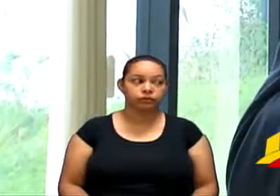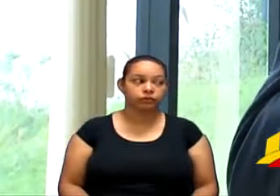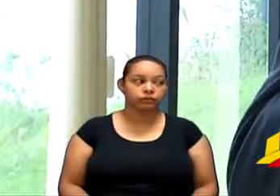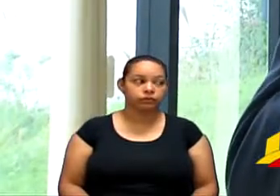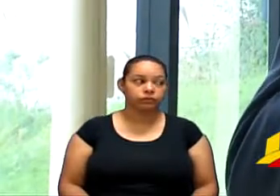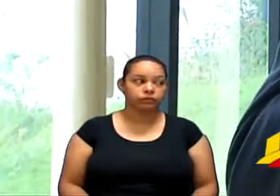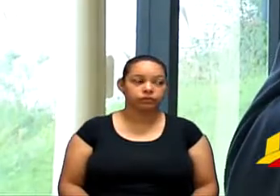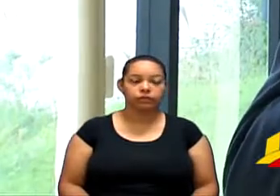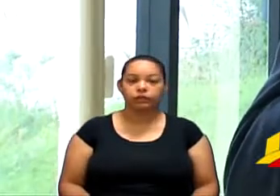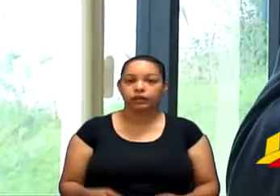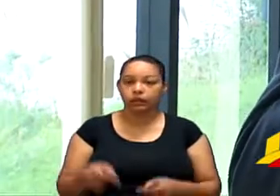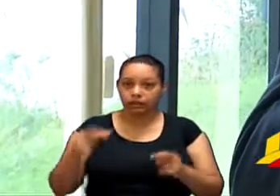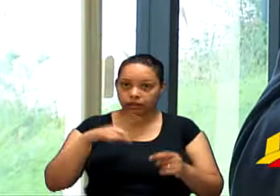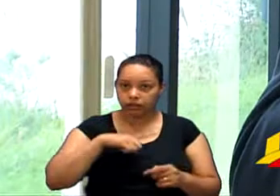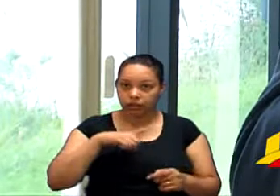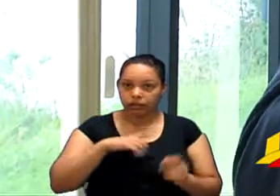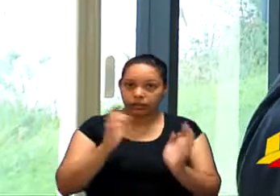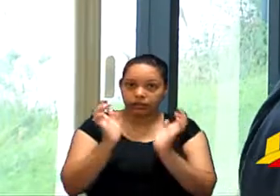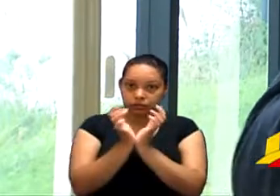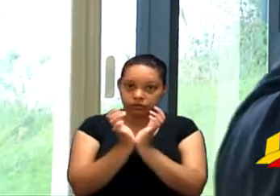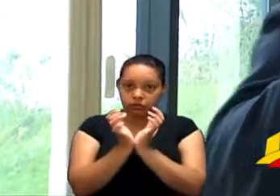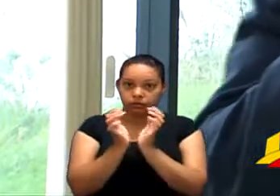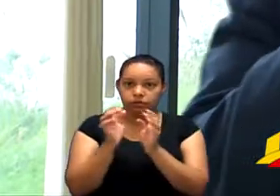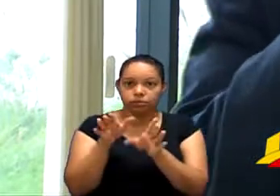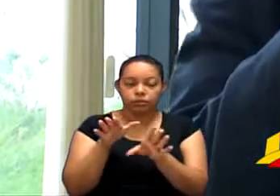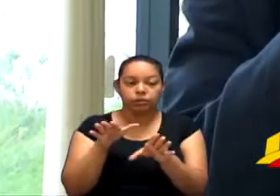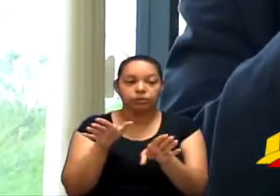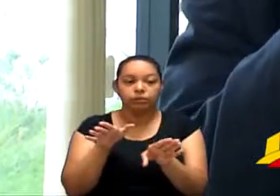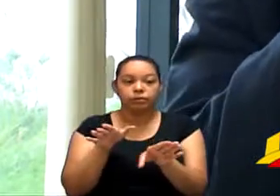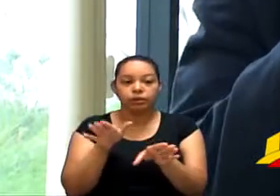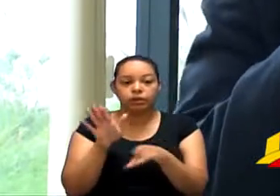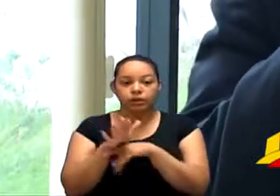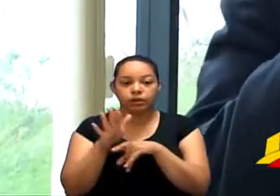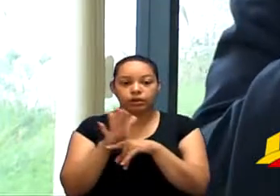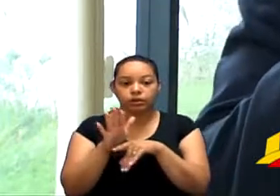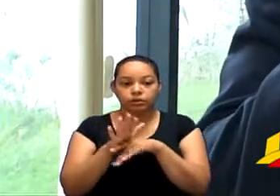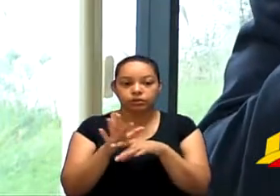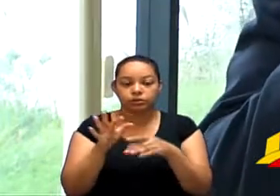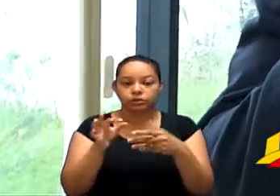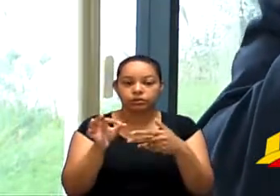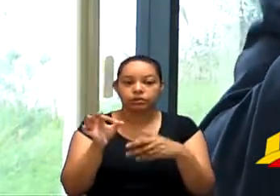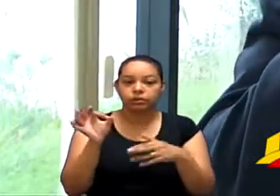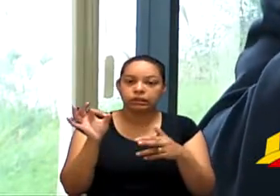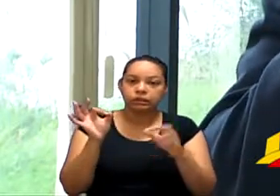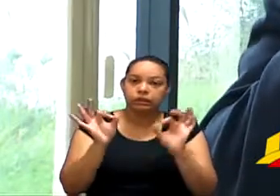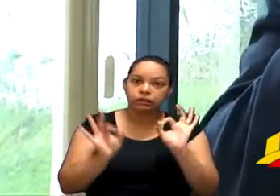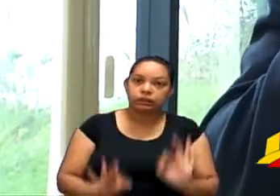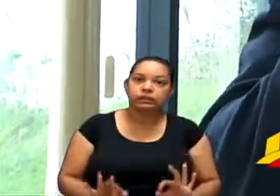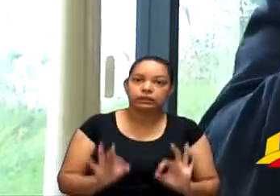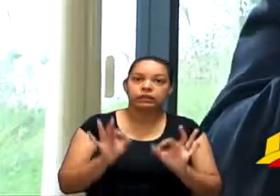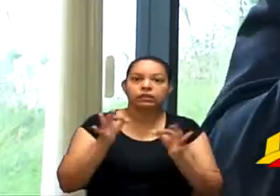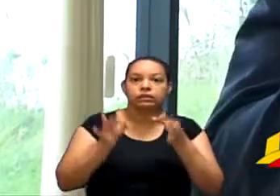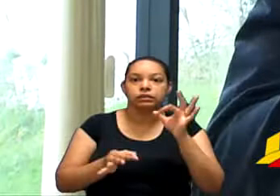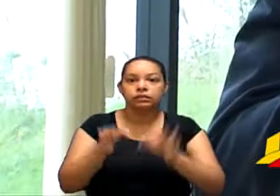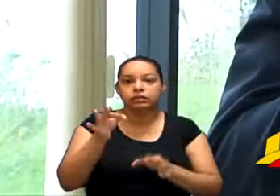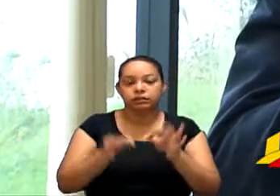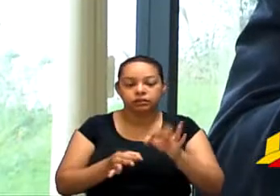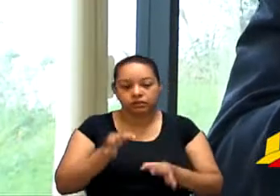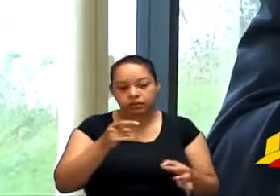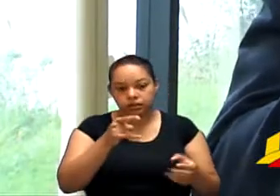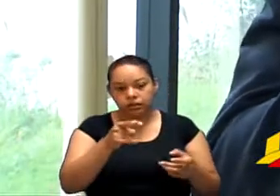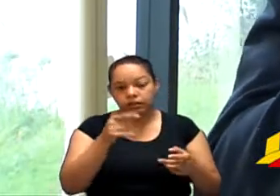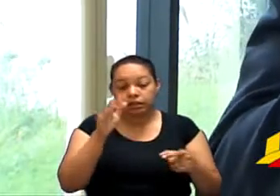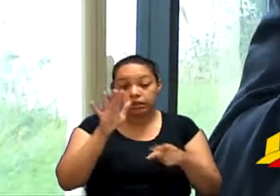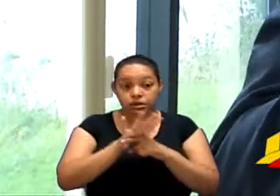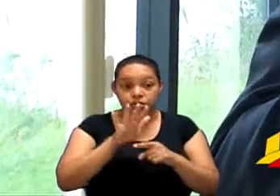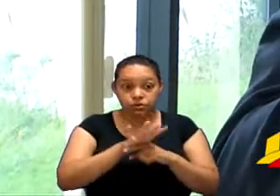grupo um corpo técnico jurídico que dá sustentação do nosso